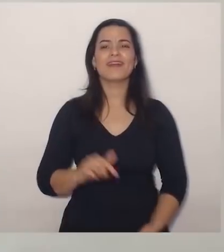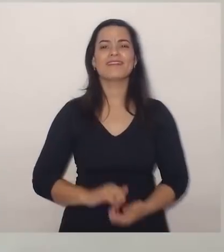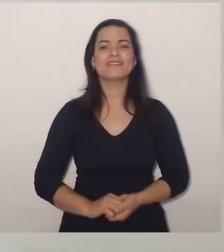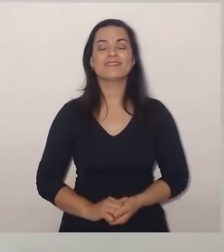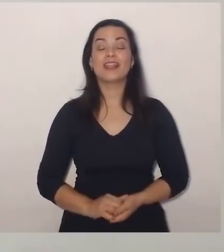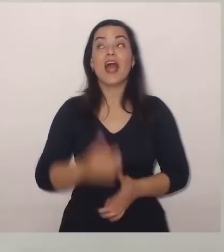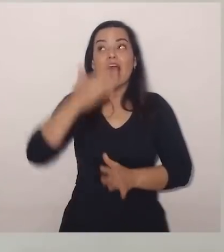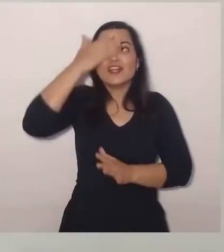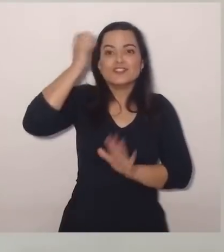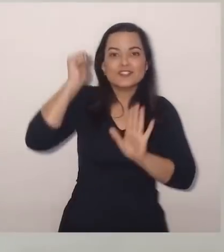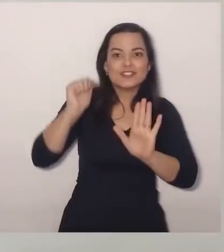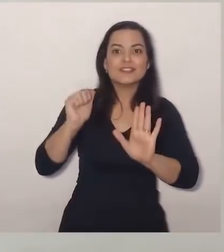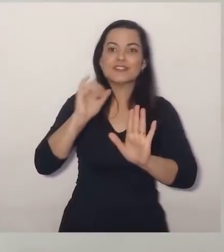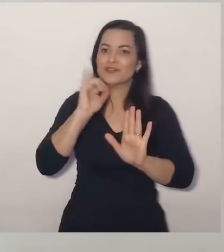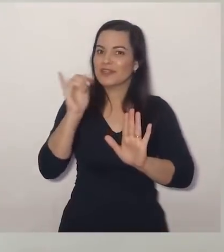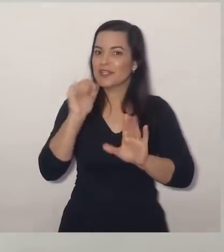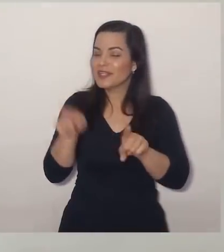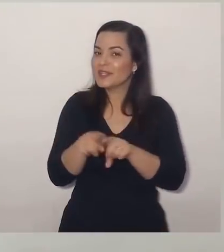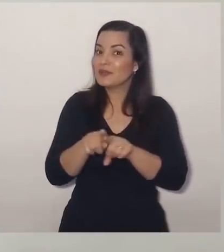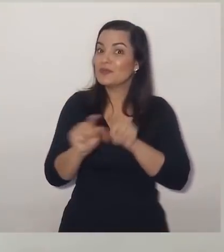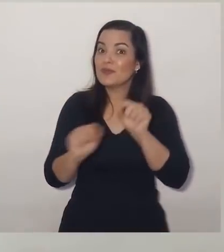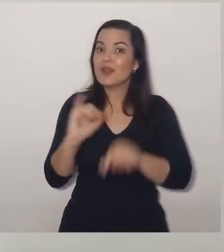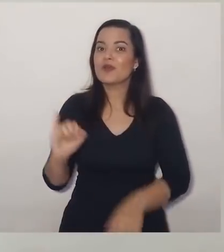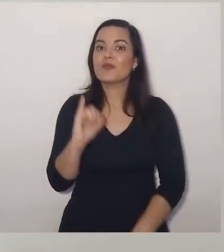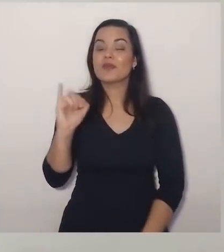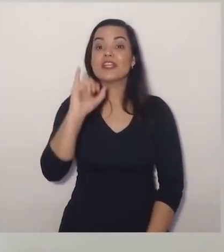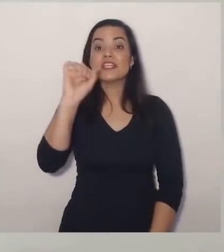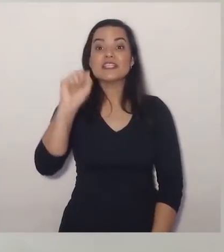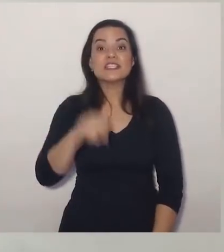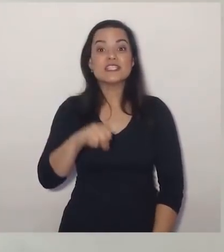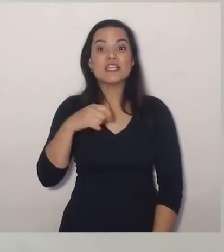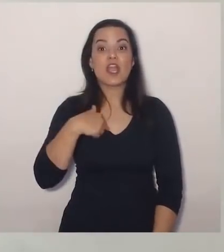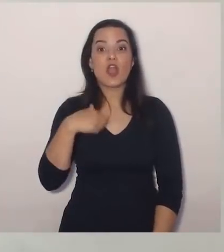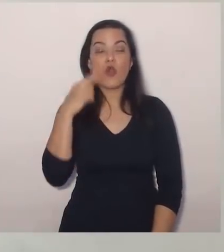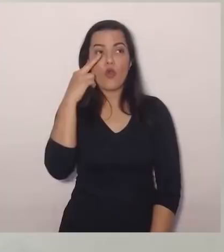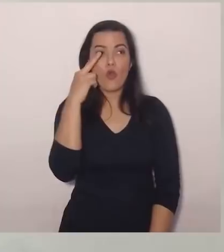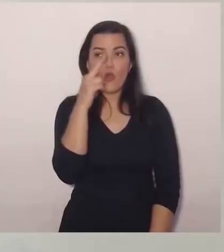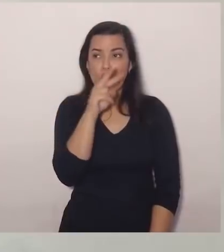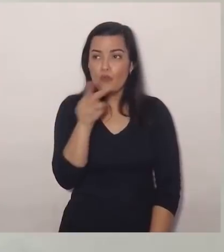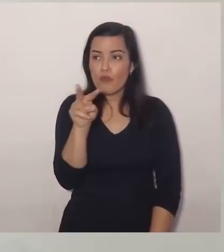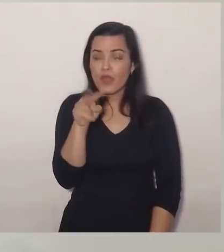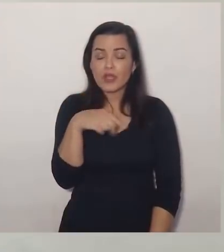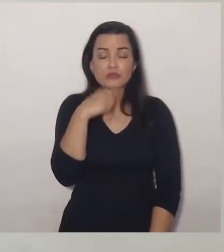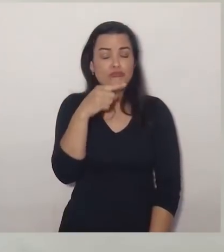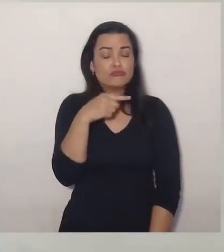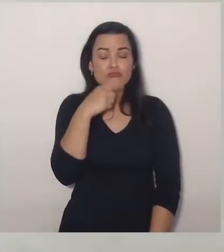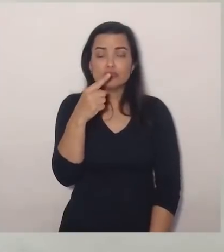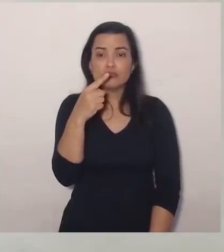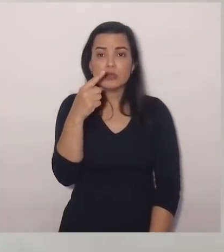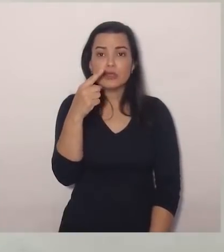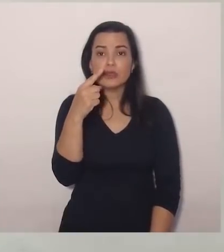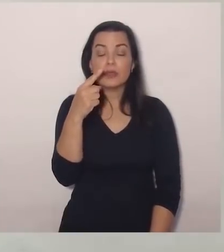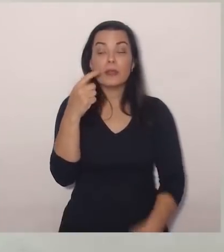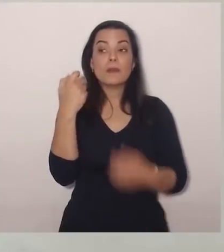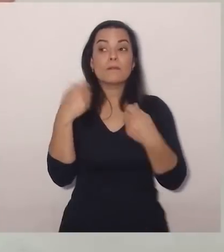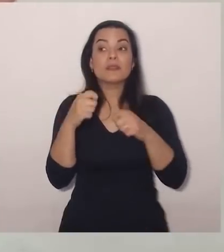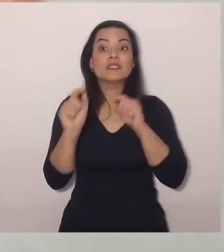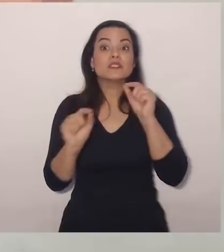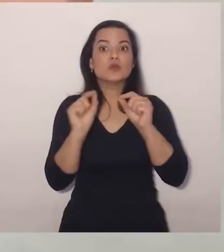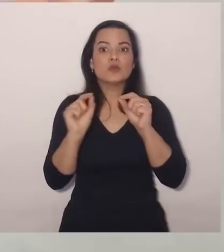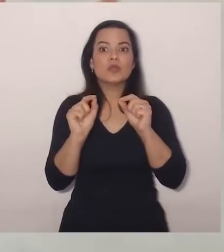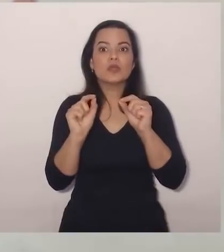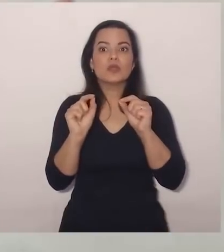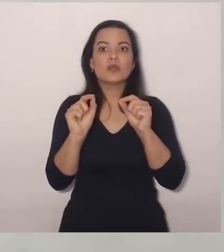de falar também, que é bem importante. Quando eu não consigo enxergar, eu preciso